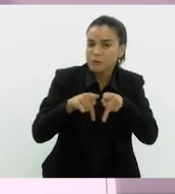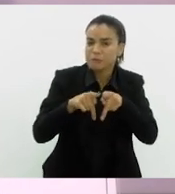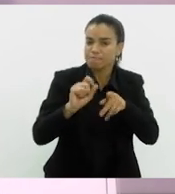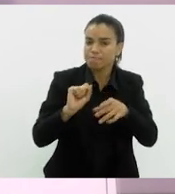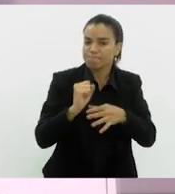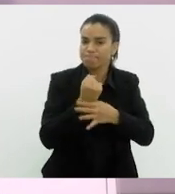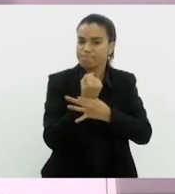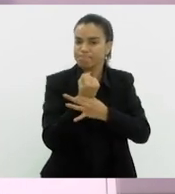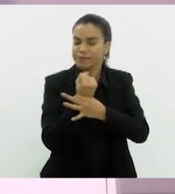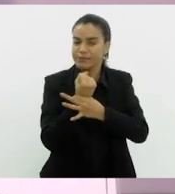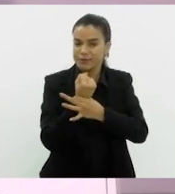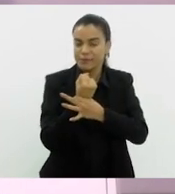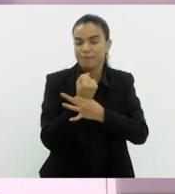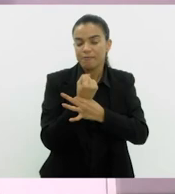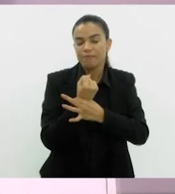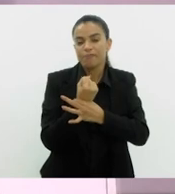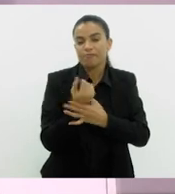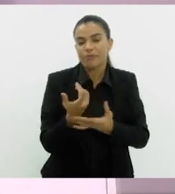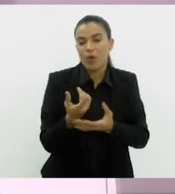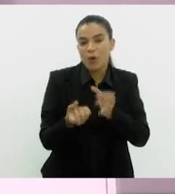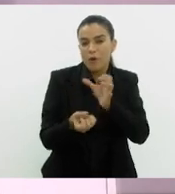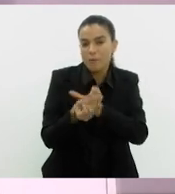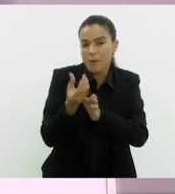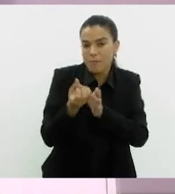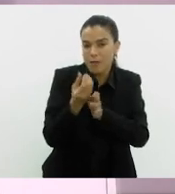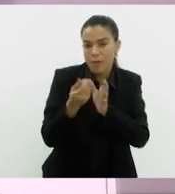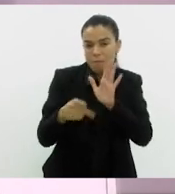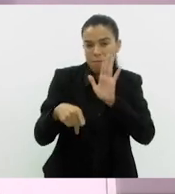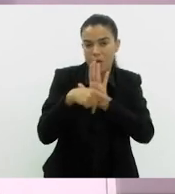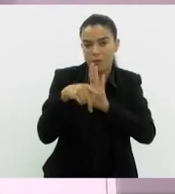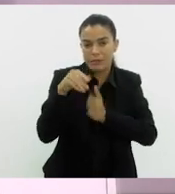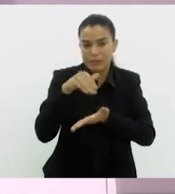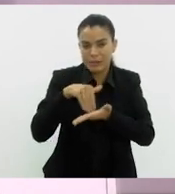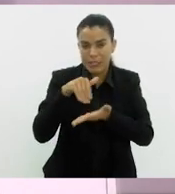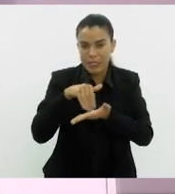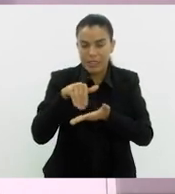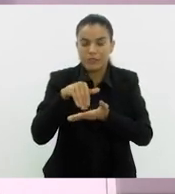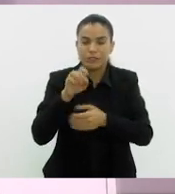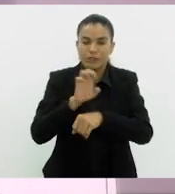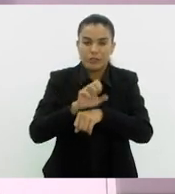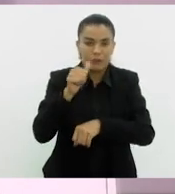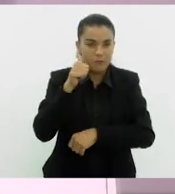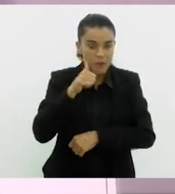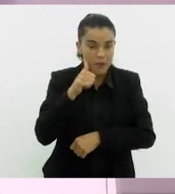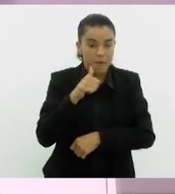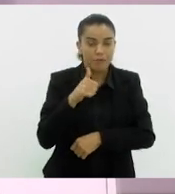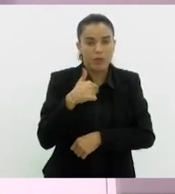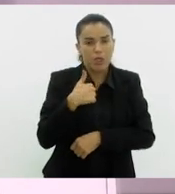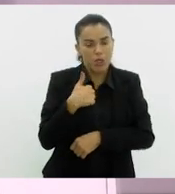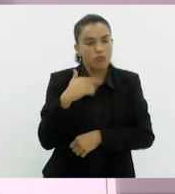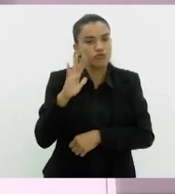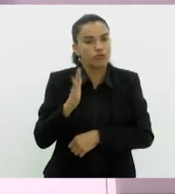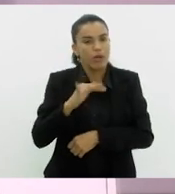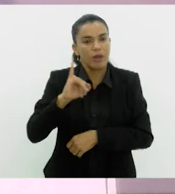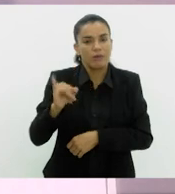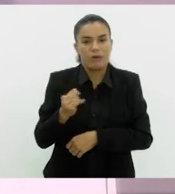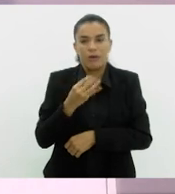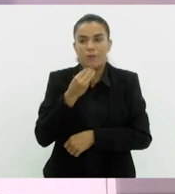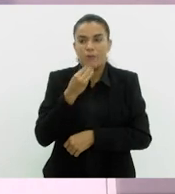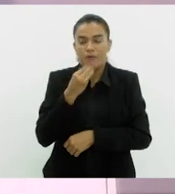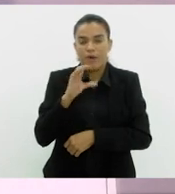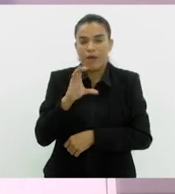um programa, seja implementado pela própria Secretaria de Estado da Mulher. E aí eu já aproveito que a Carol